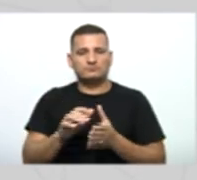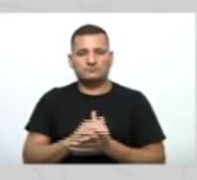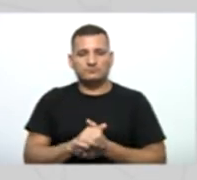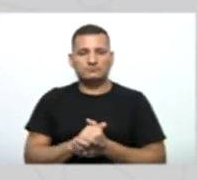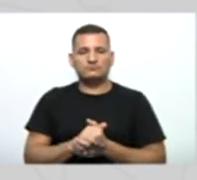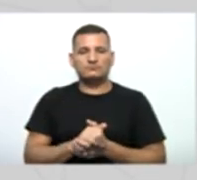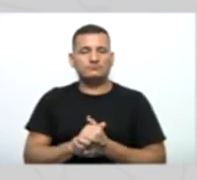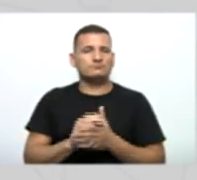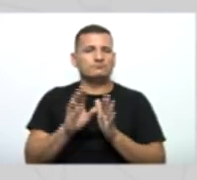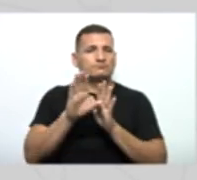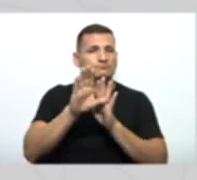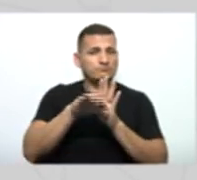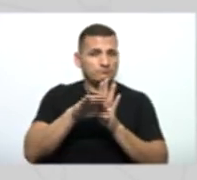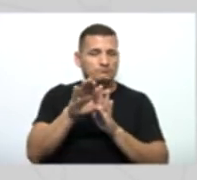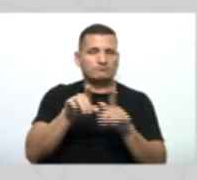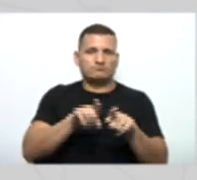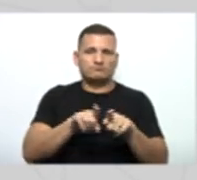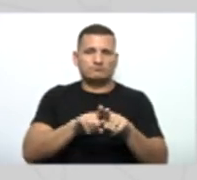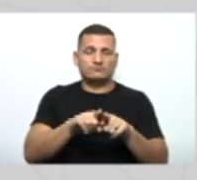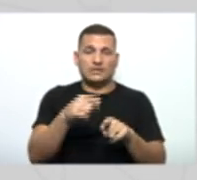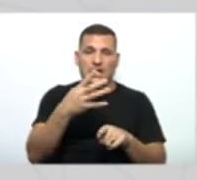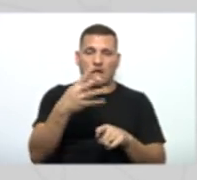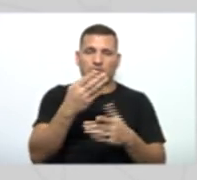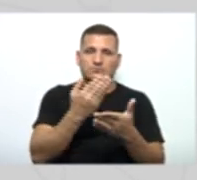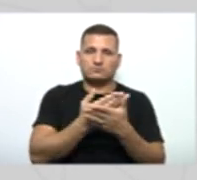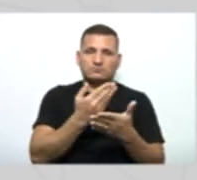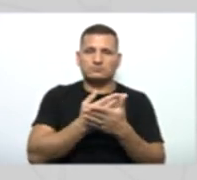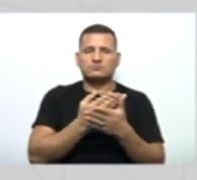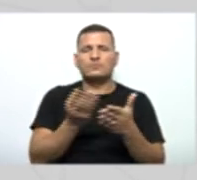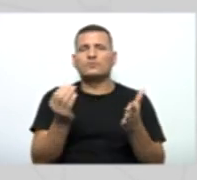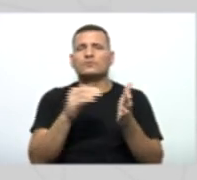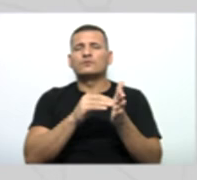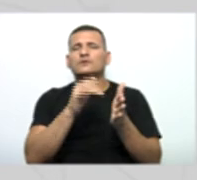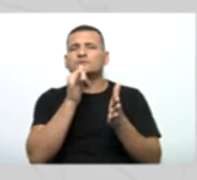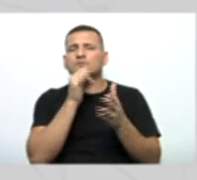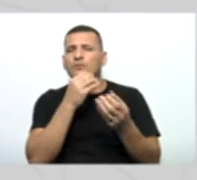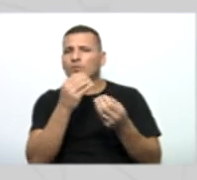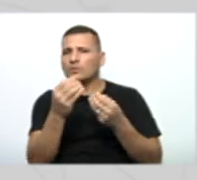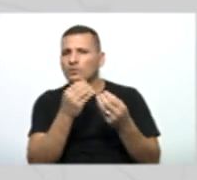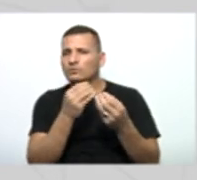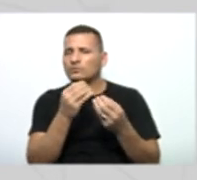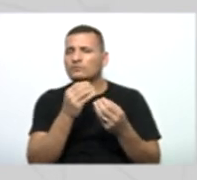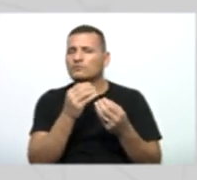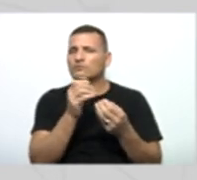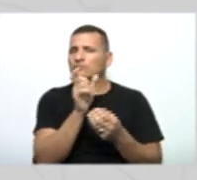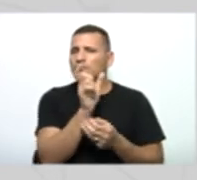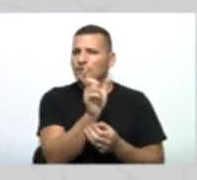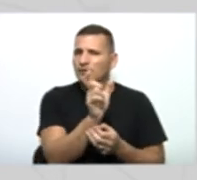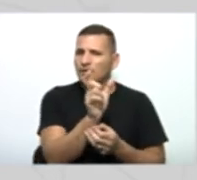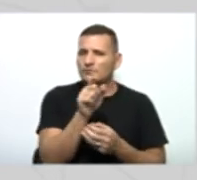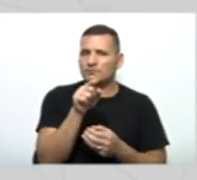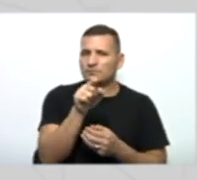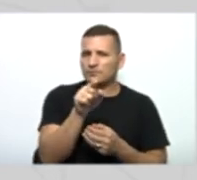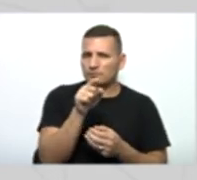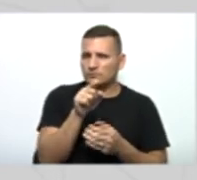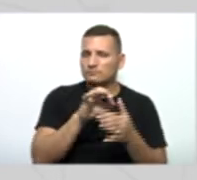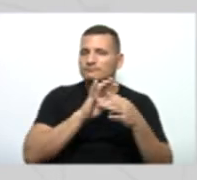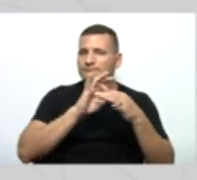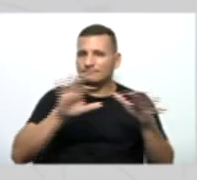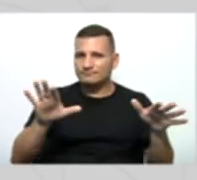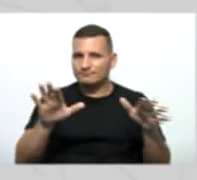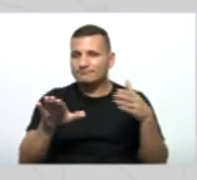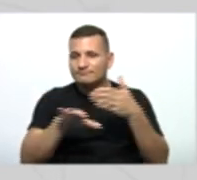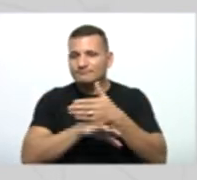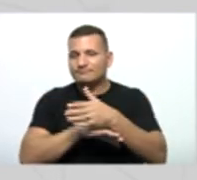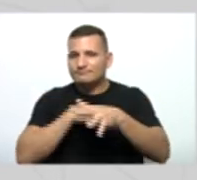conceitos abordados também na aula 4, dê o exemplo de como criamos um atributo público e outro atributo do tipo privado, bem